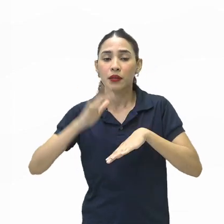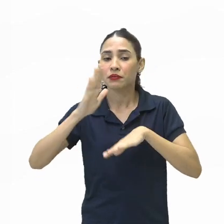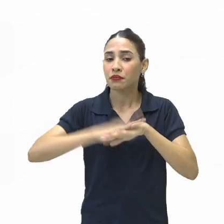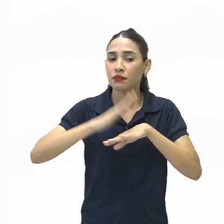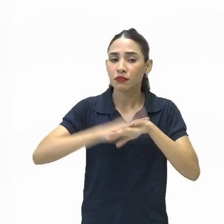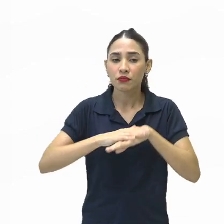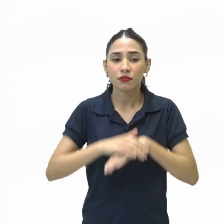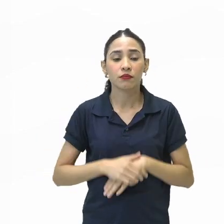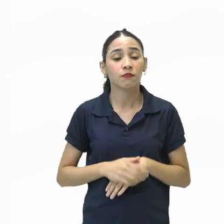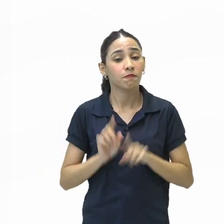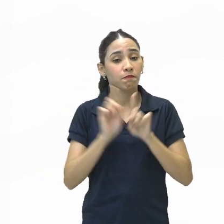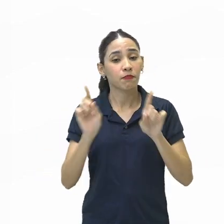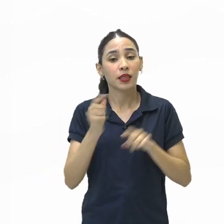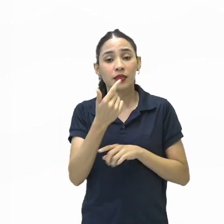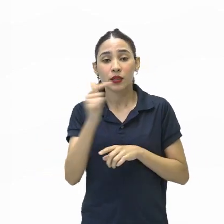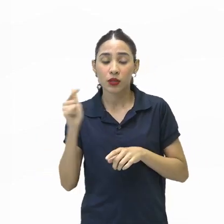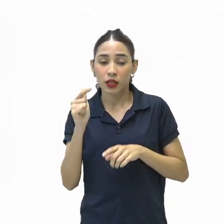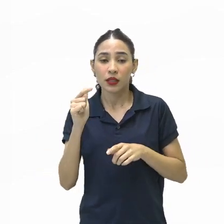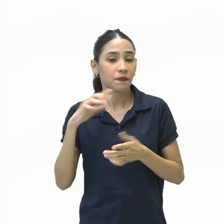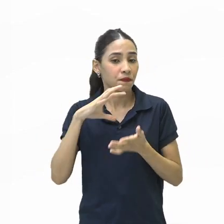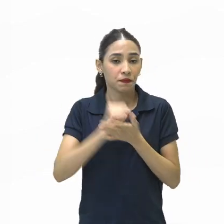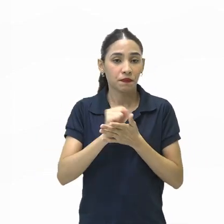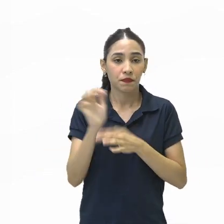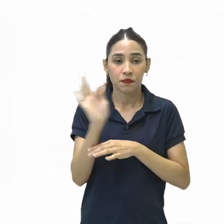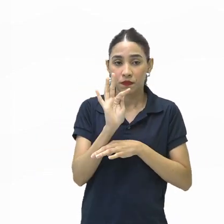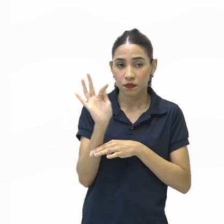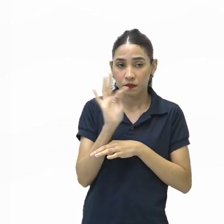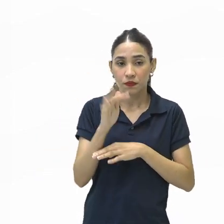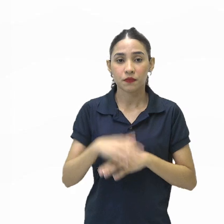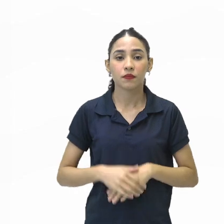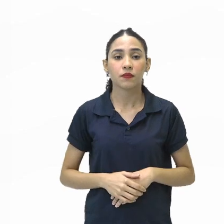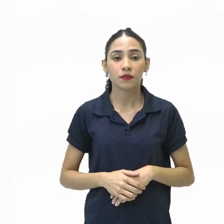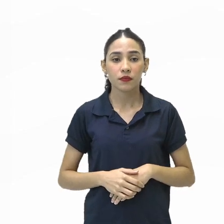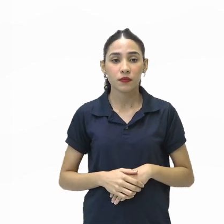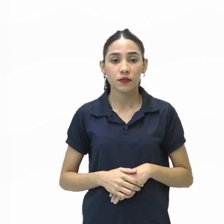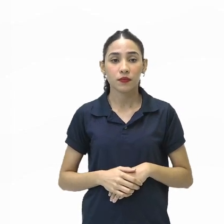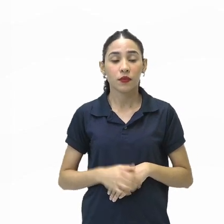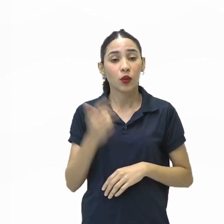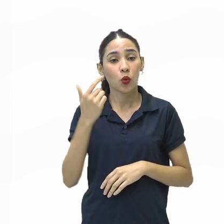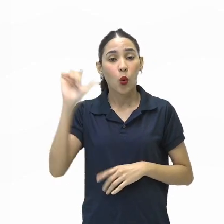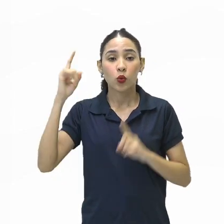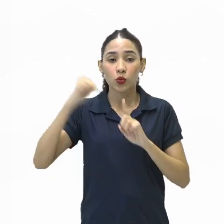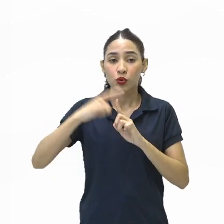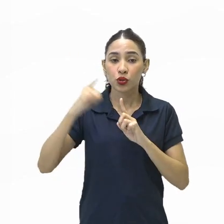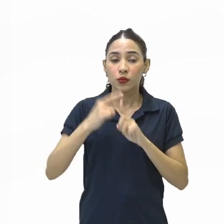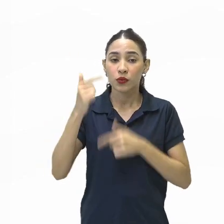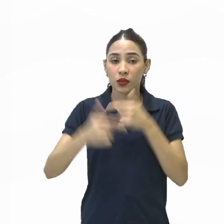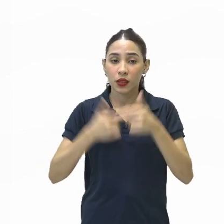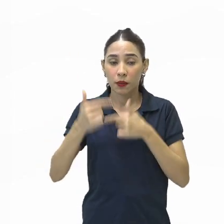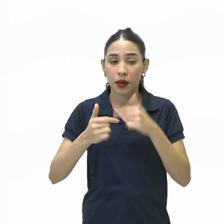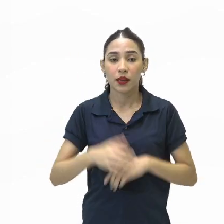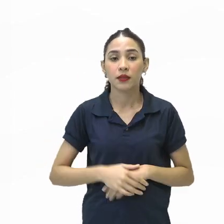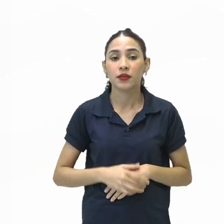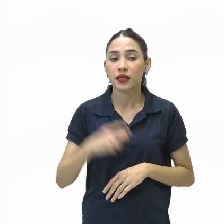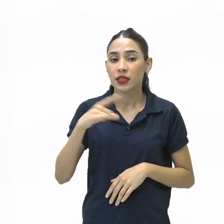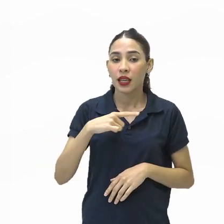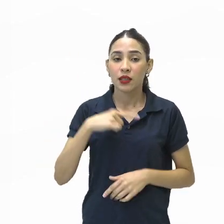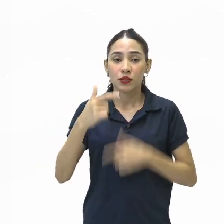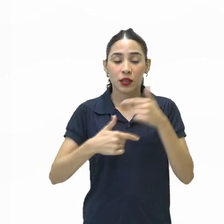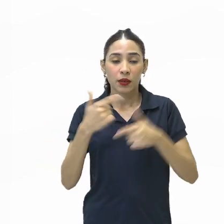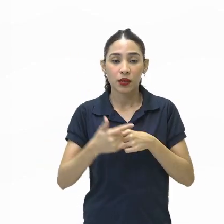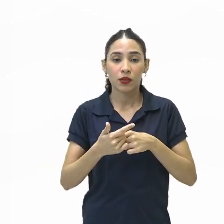conta própria e, com isso, sem um registro formal. Outro tipo de trabalho aqui, nós temos os